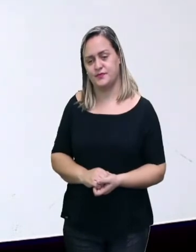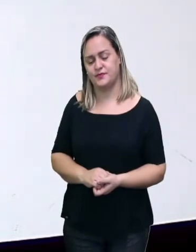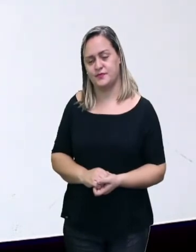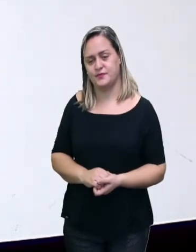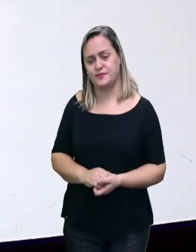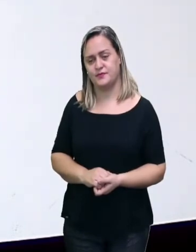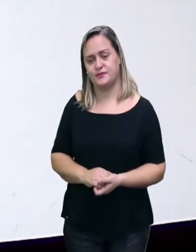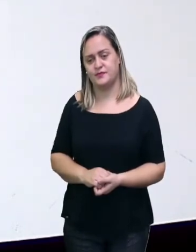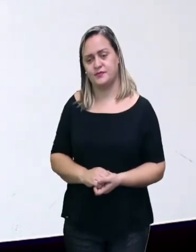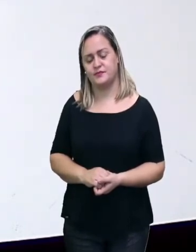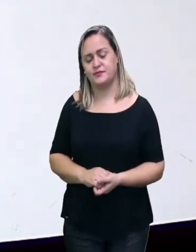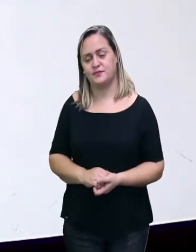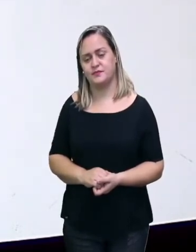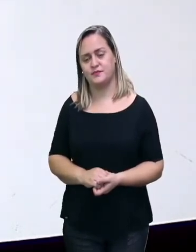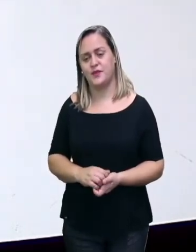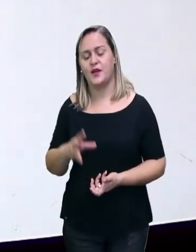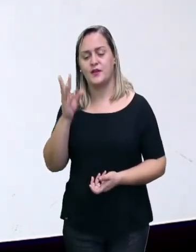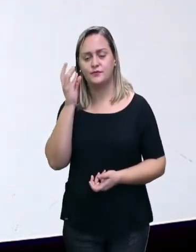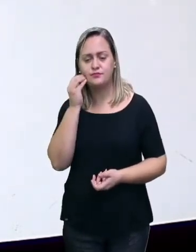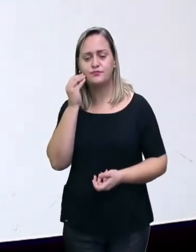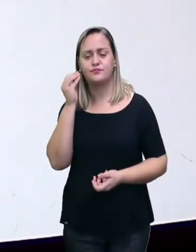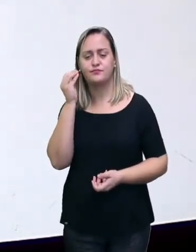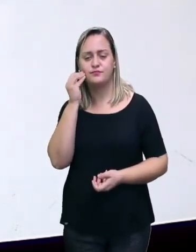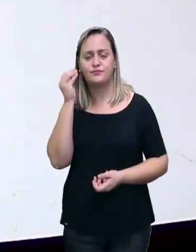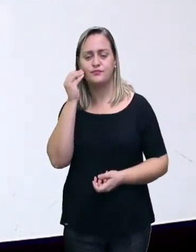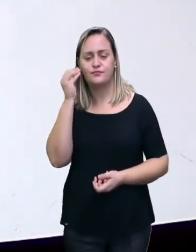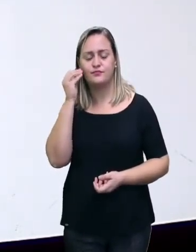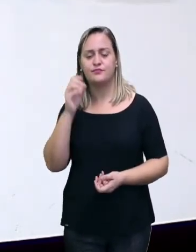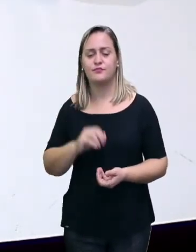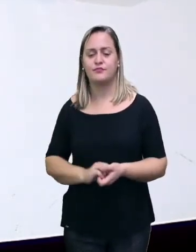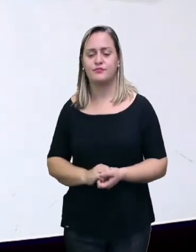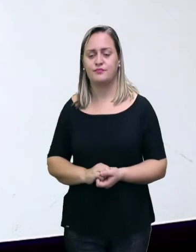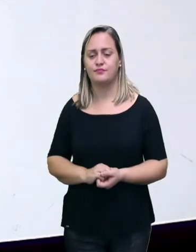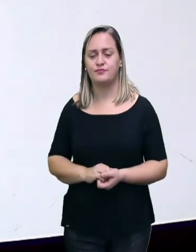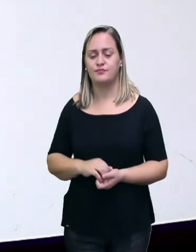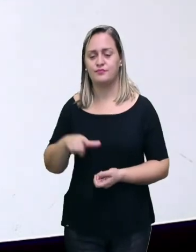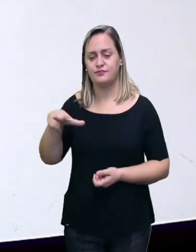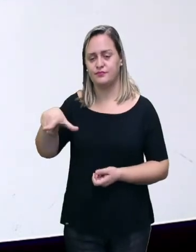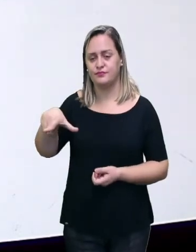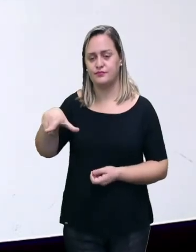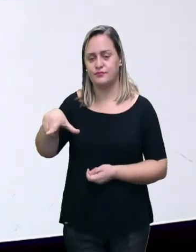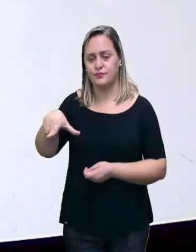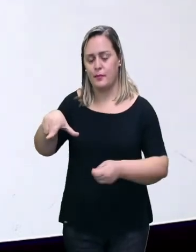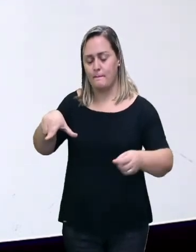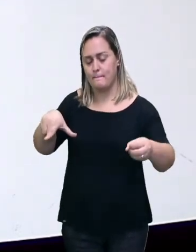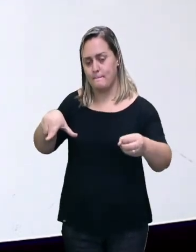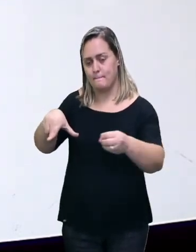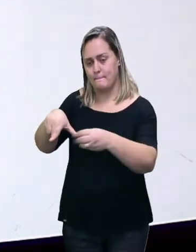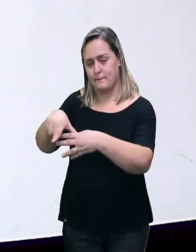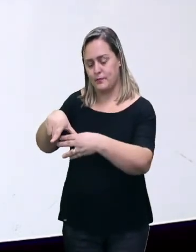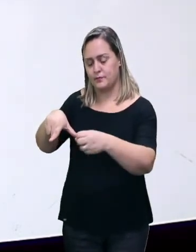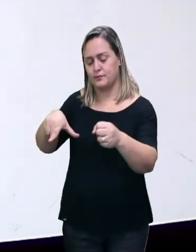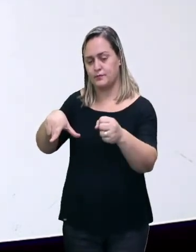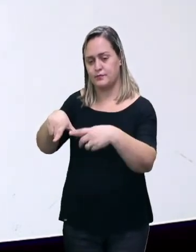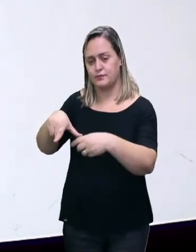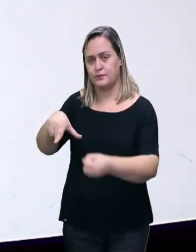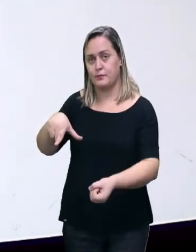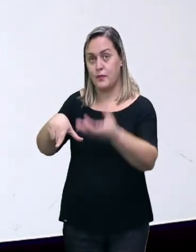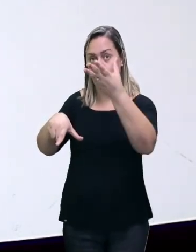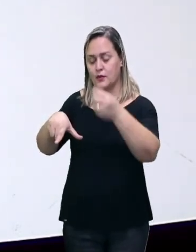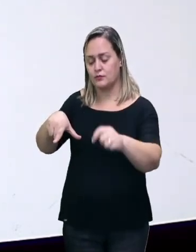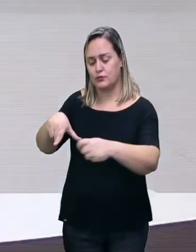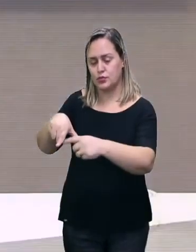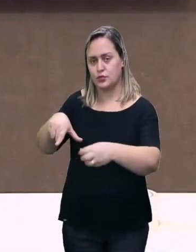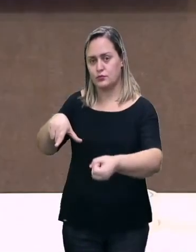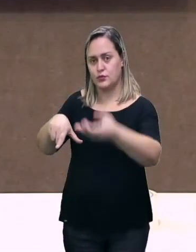Aqui eu já teria errado. Mas a ideia é essa. É você ir empurrando e passar todas por baixo. Sem